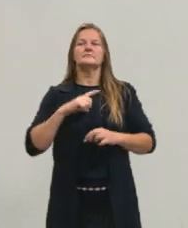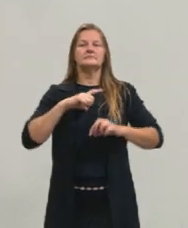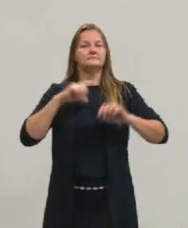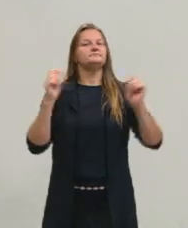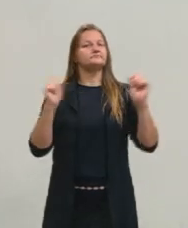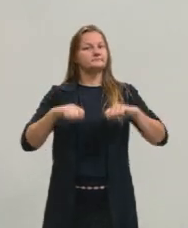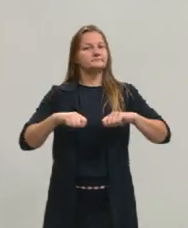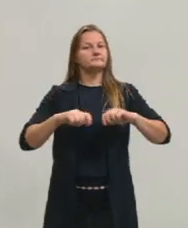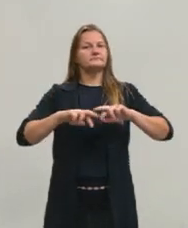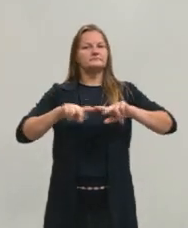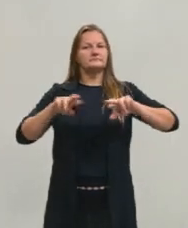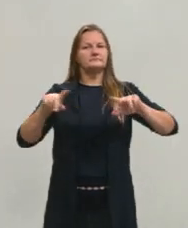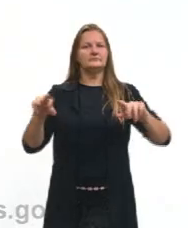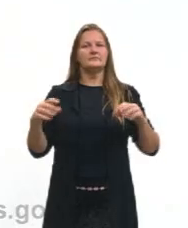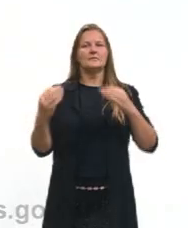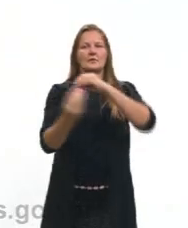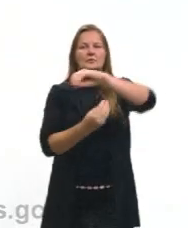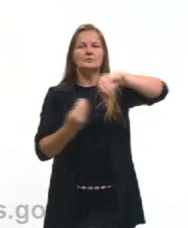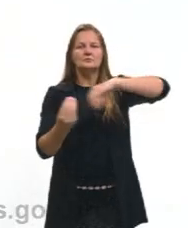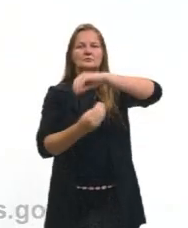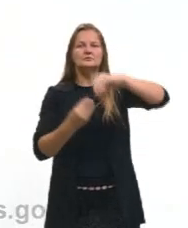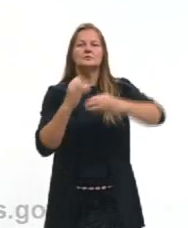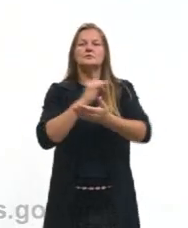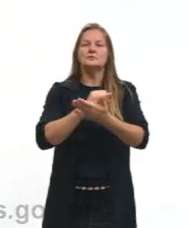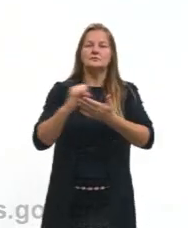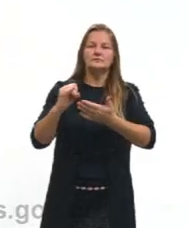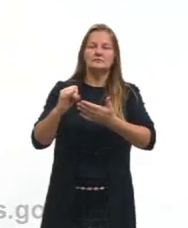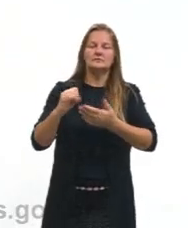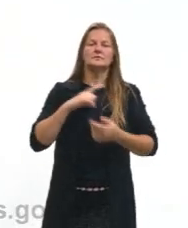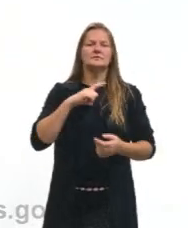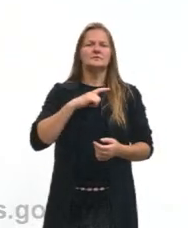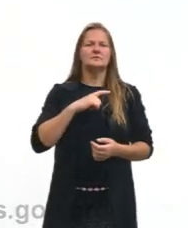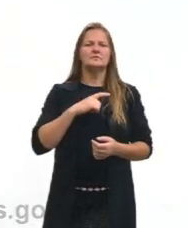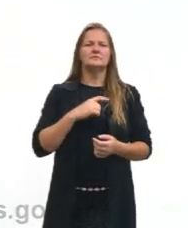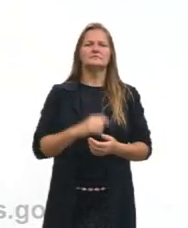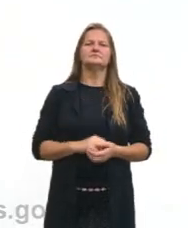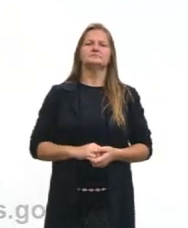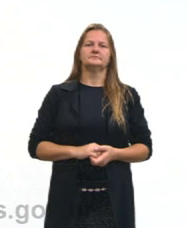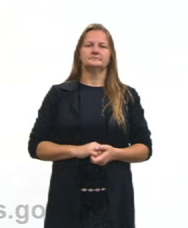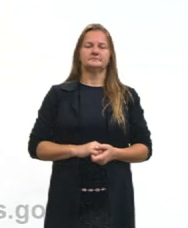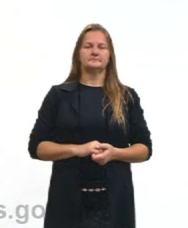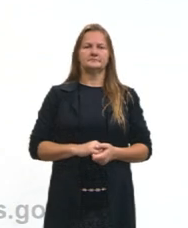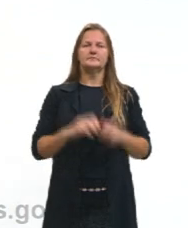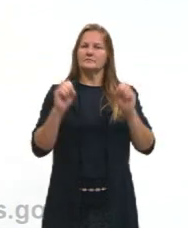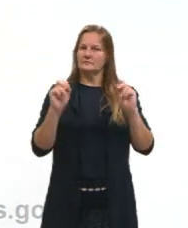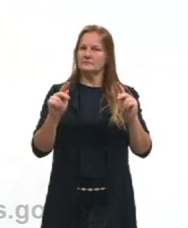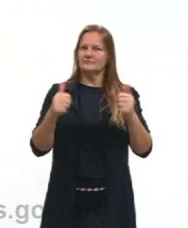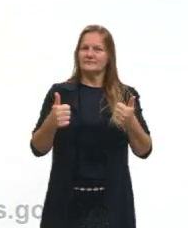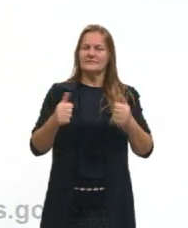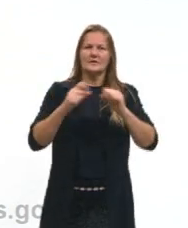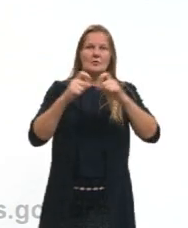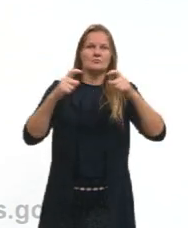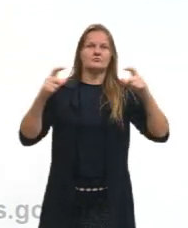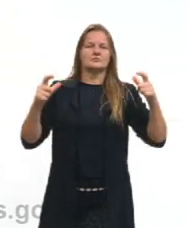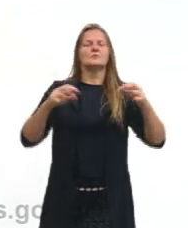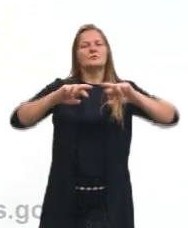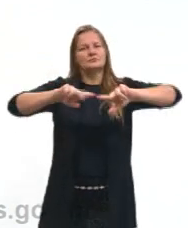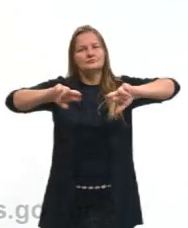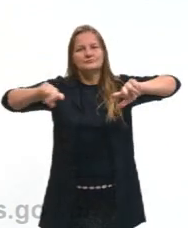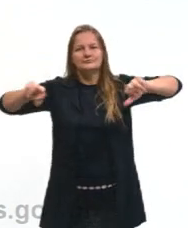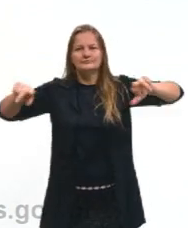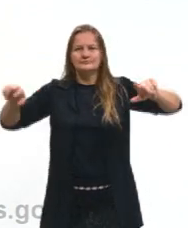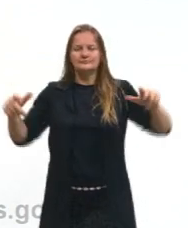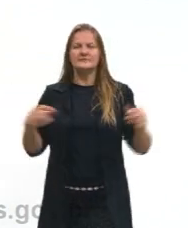formam os compostos inorgânicos ou seja as funções inorgânicas certo então uma a a variedade